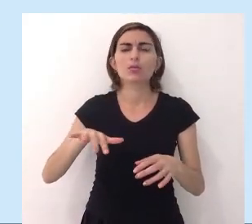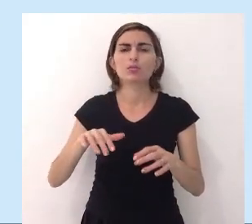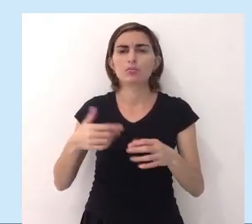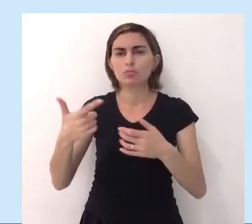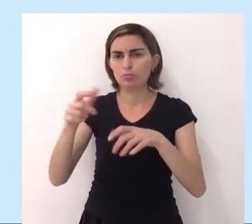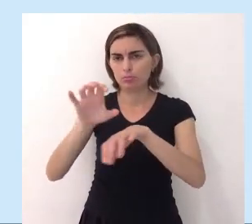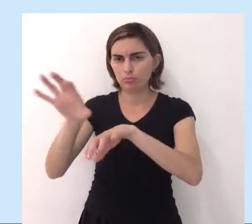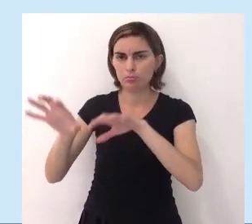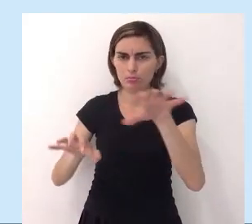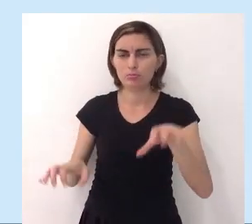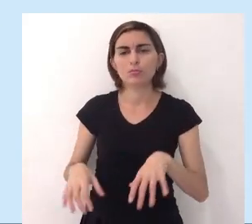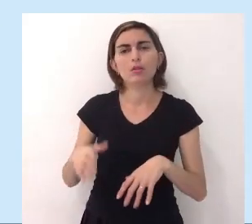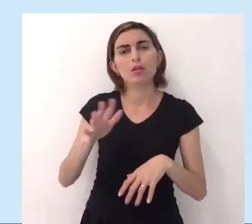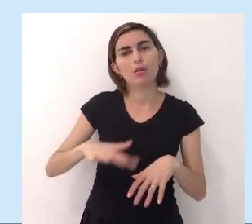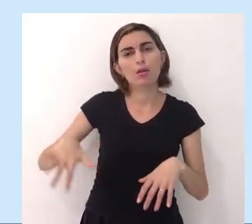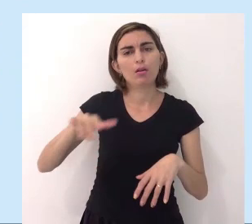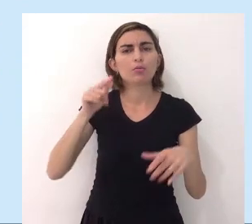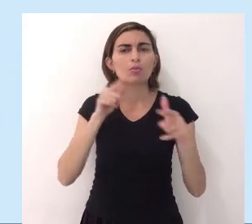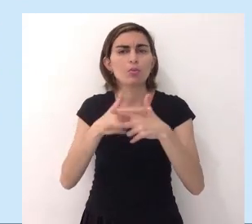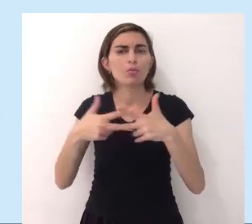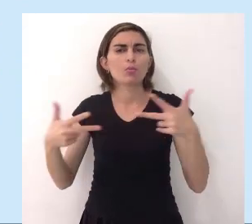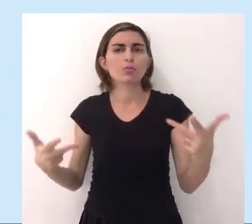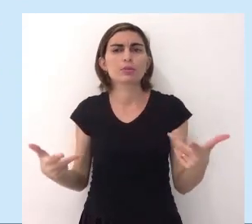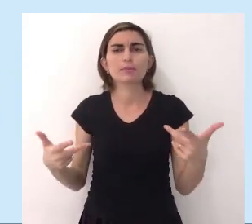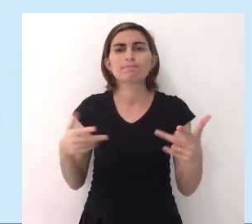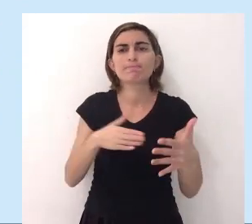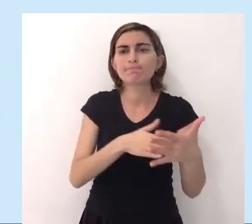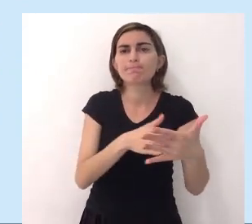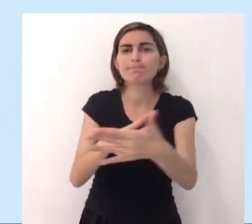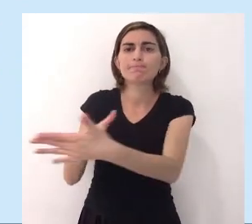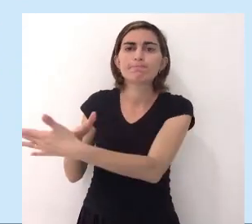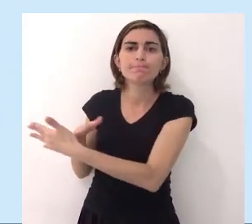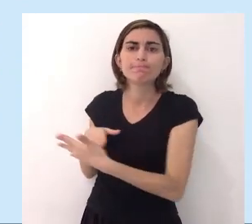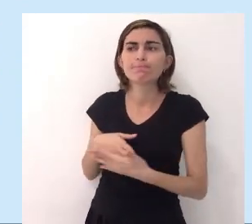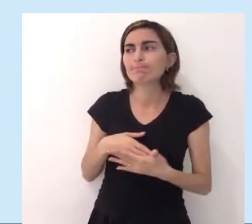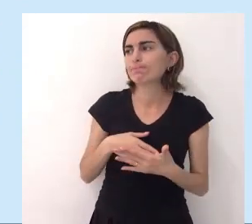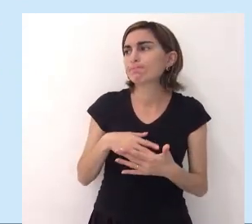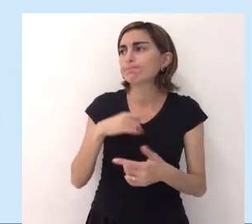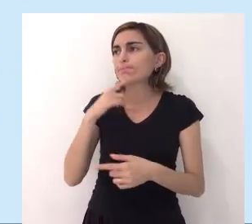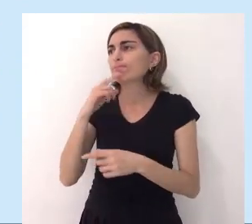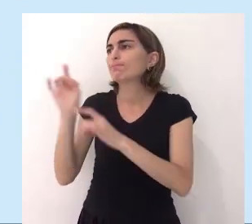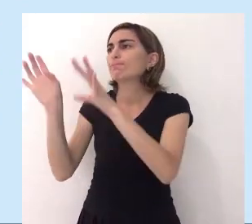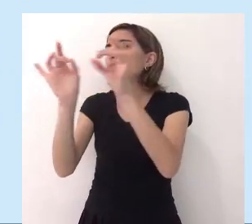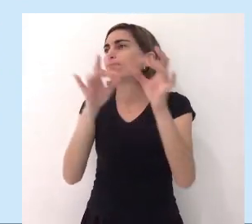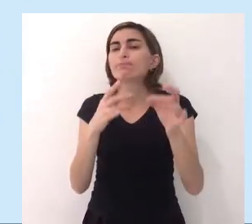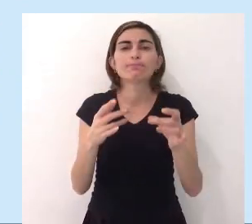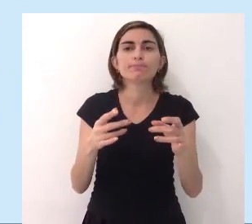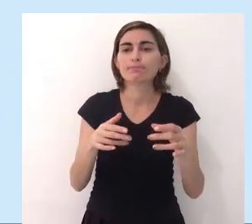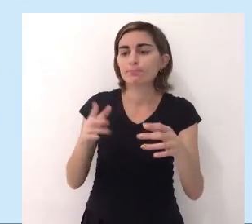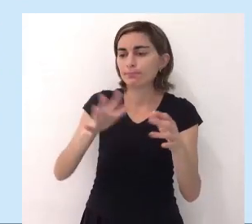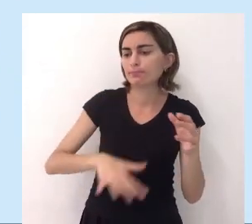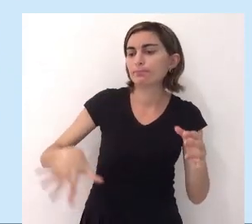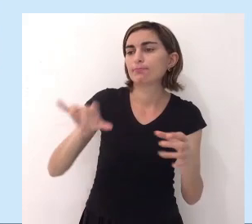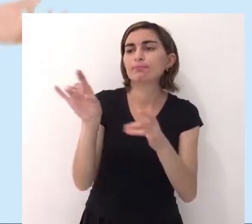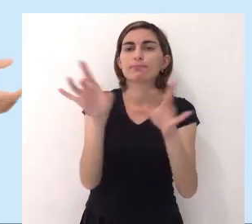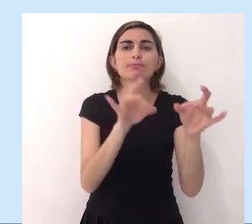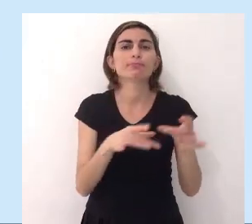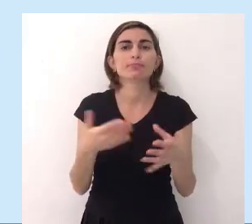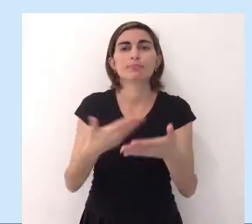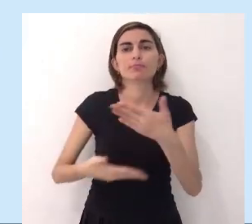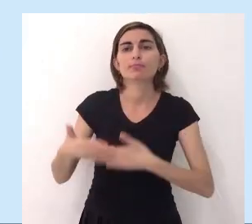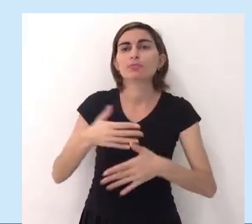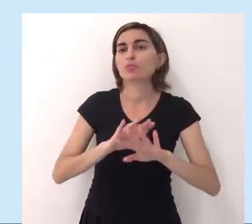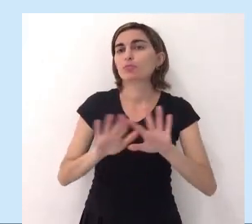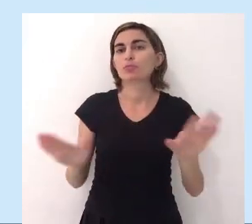todos os territórios americanos, fosse uma coisa meio que limitada, ok? É só com a libertação, né,